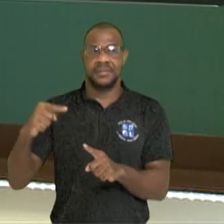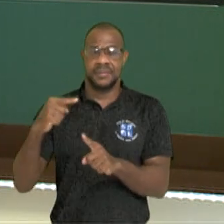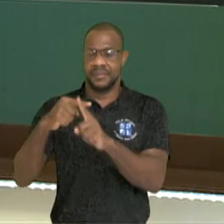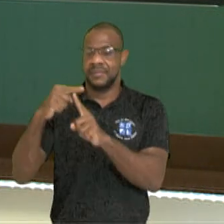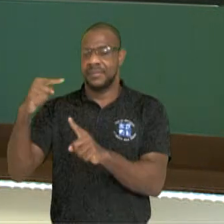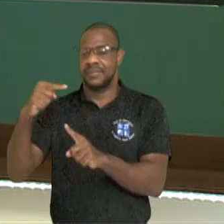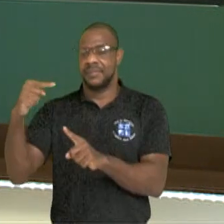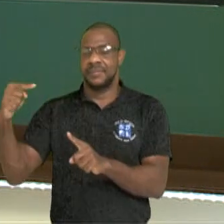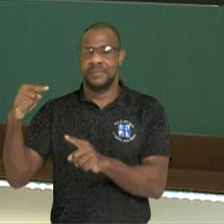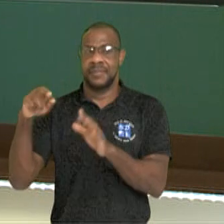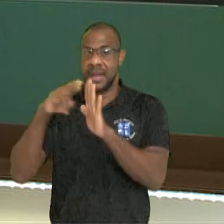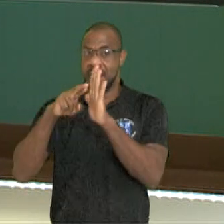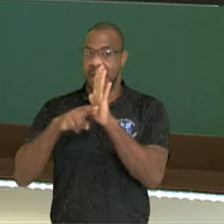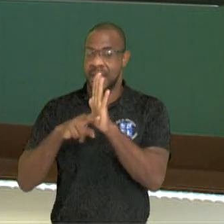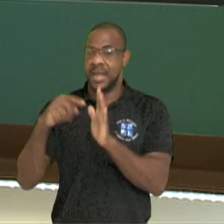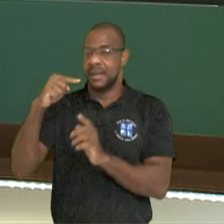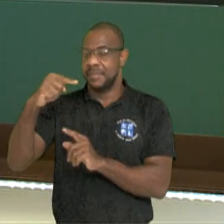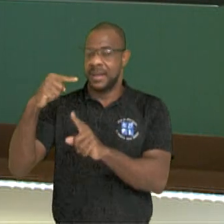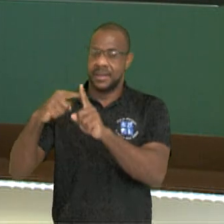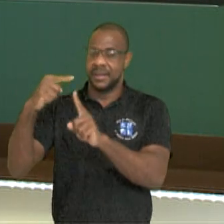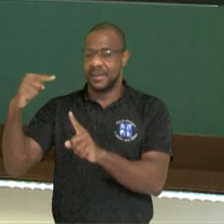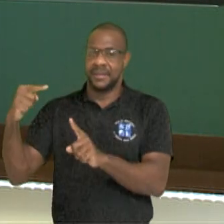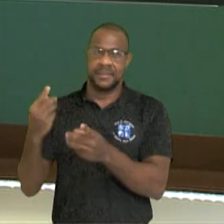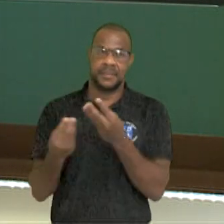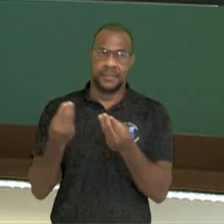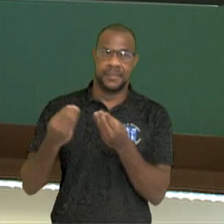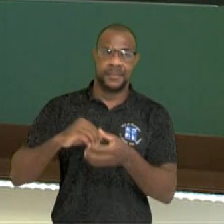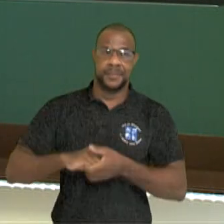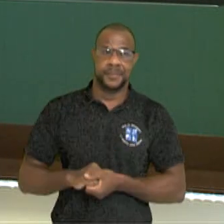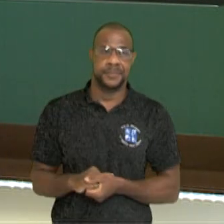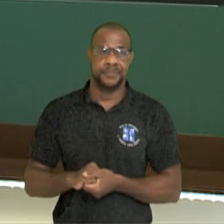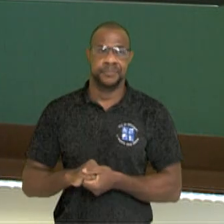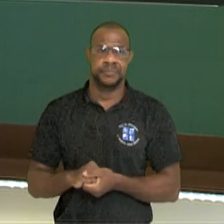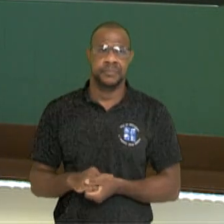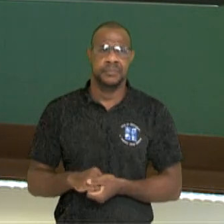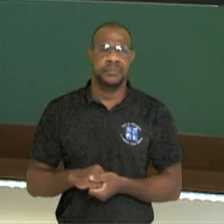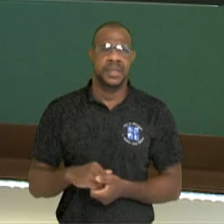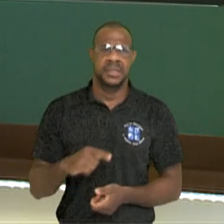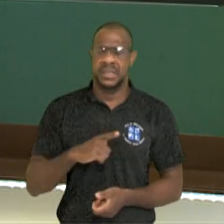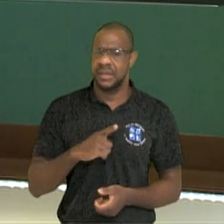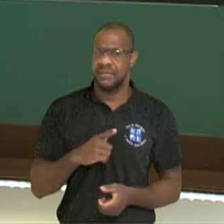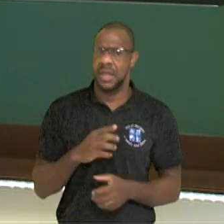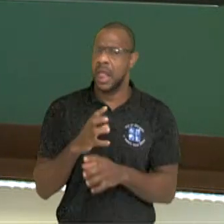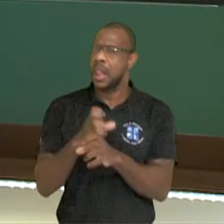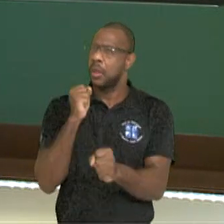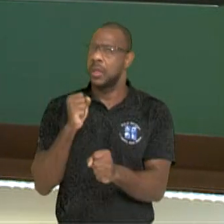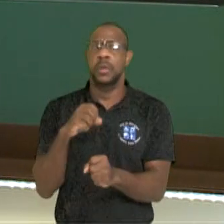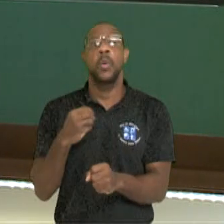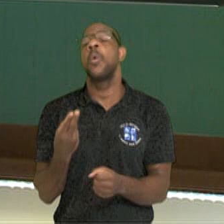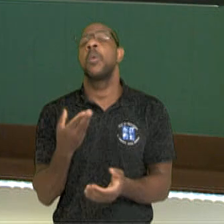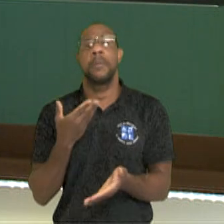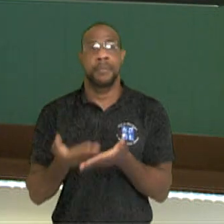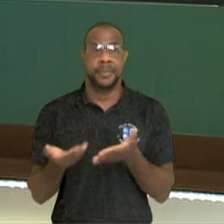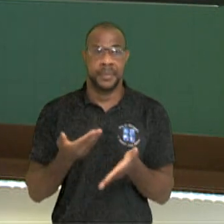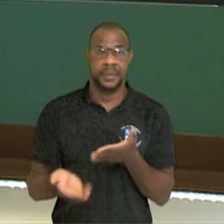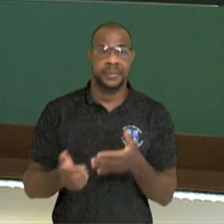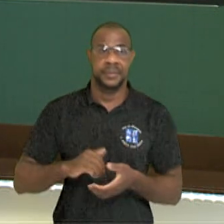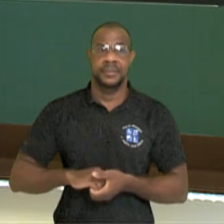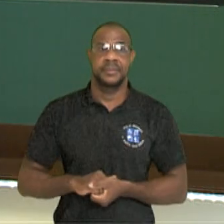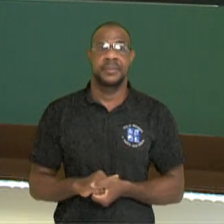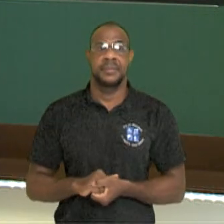com menos é menos, ok? Então, olha só, será que ele teve lucro ou prejuízo?